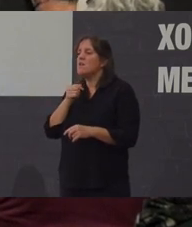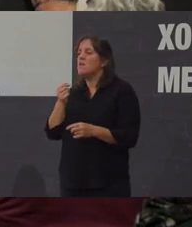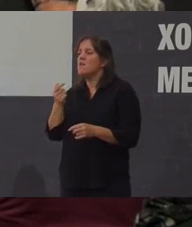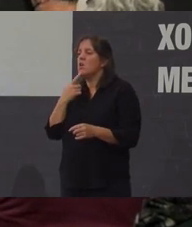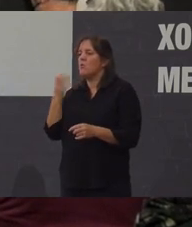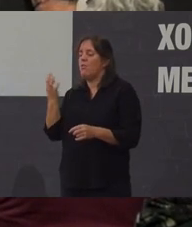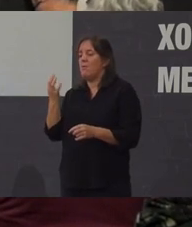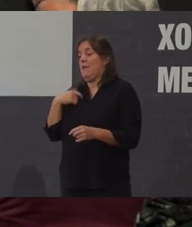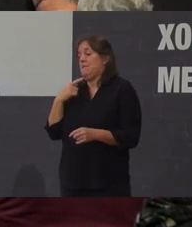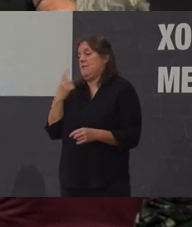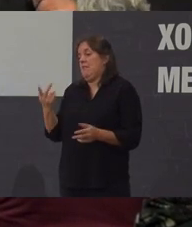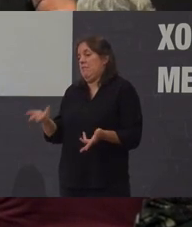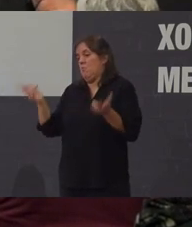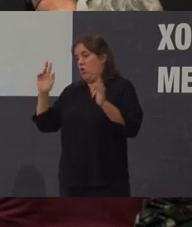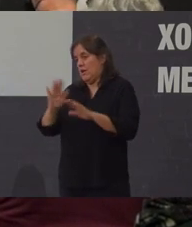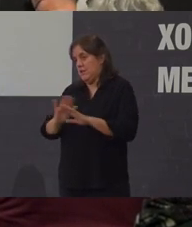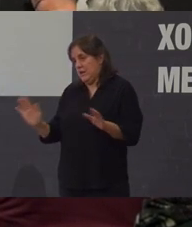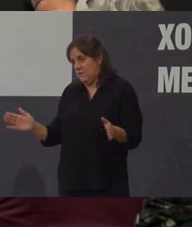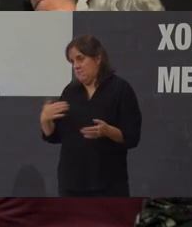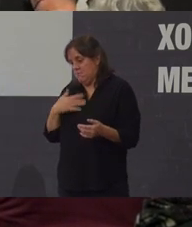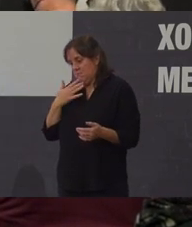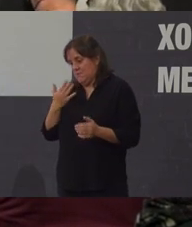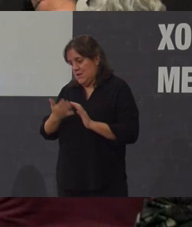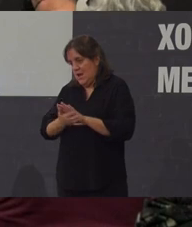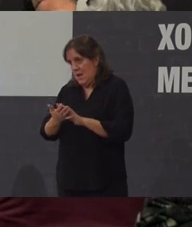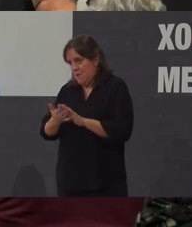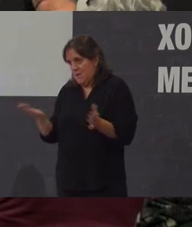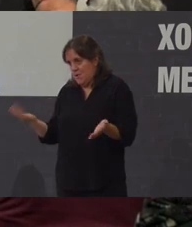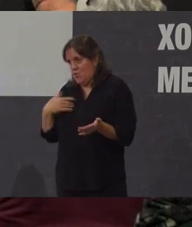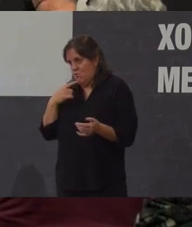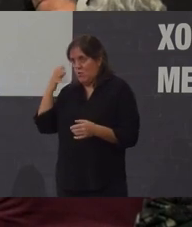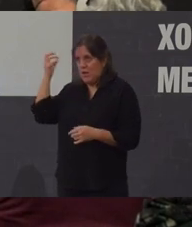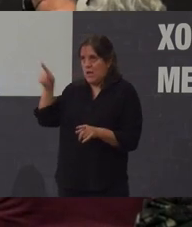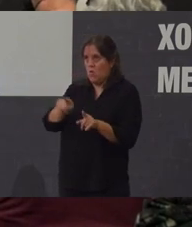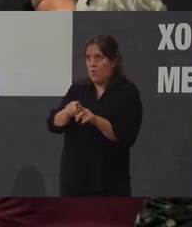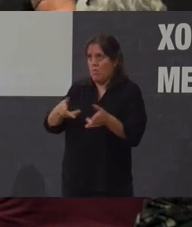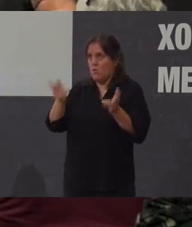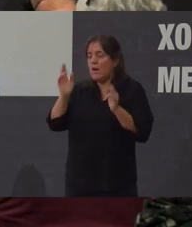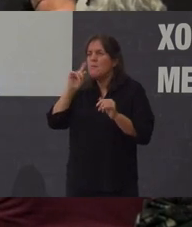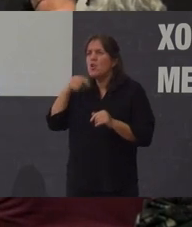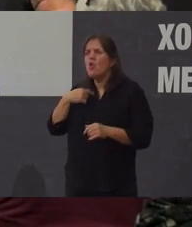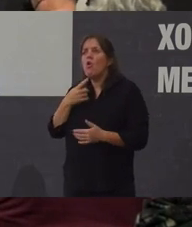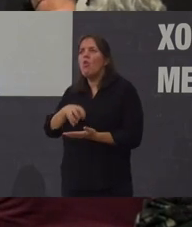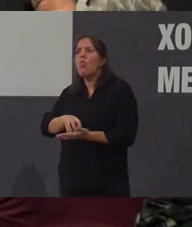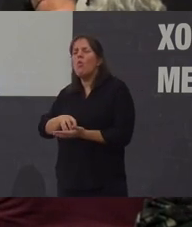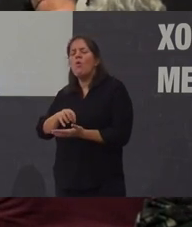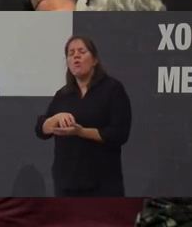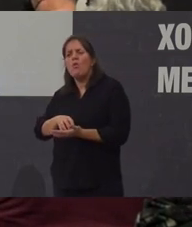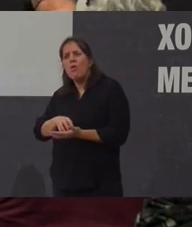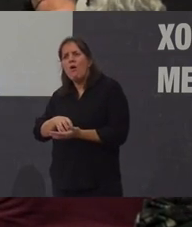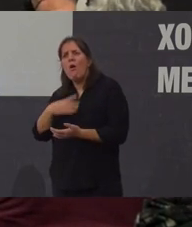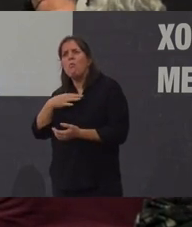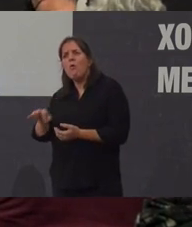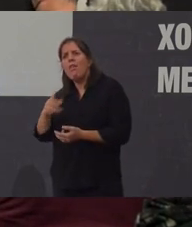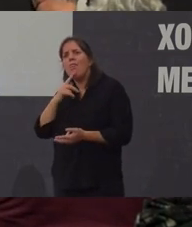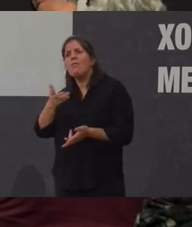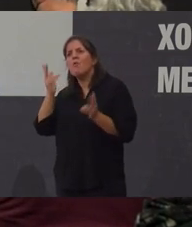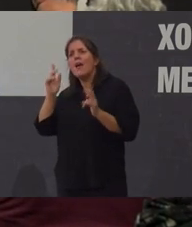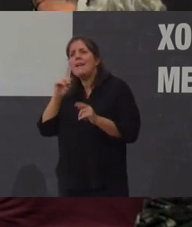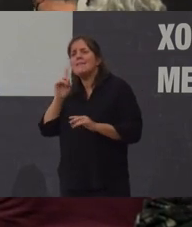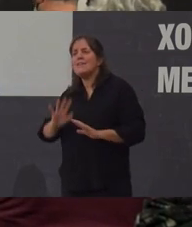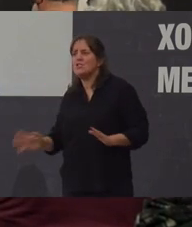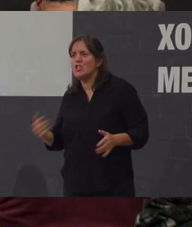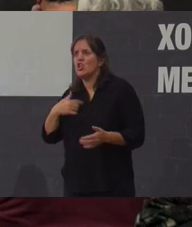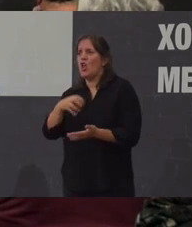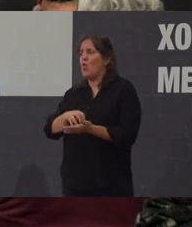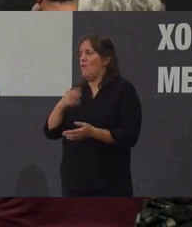atualmente democrática. Eu tenho muitas dúvidas de que uma monarquia possa ser democrática.